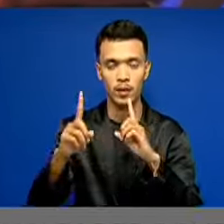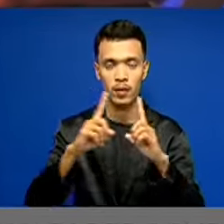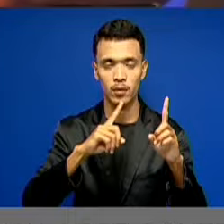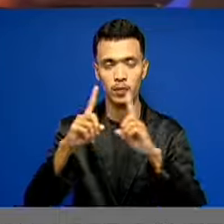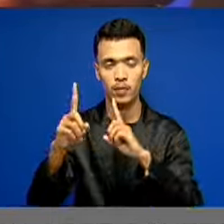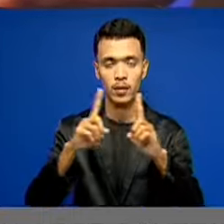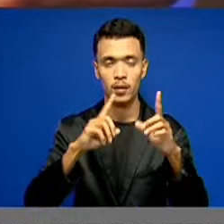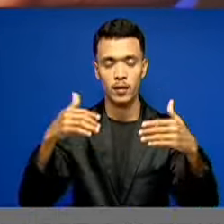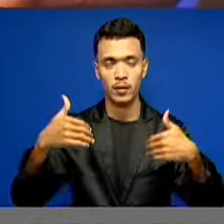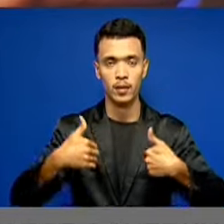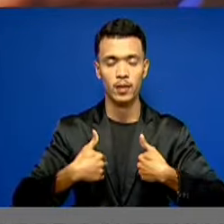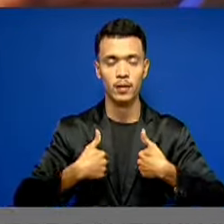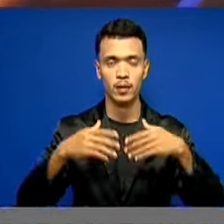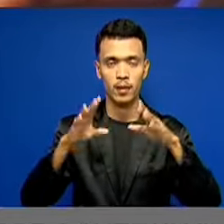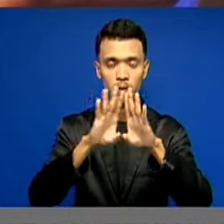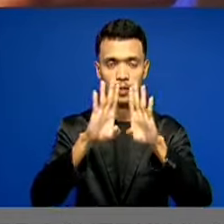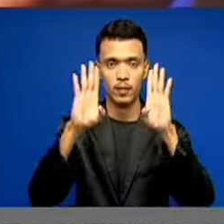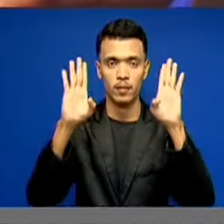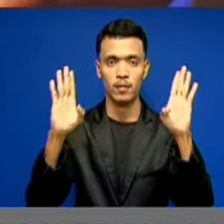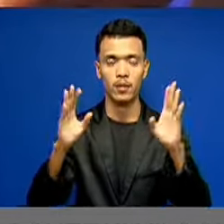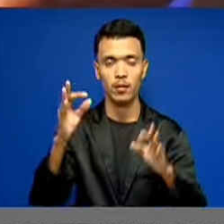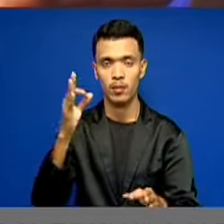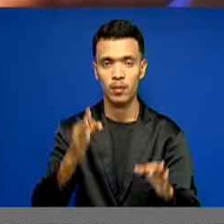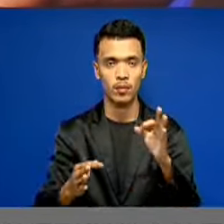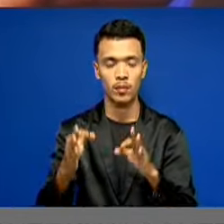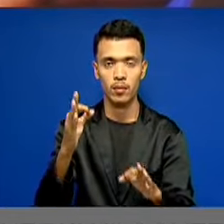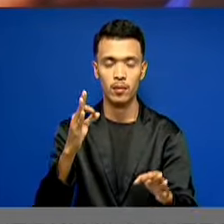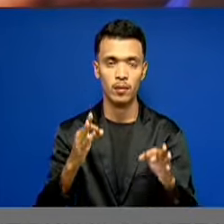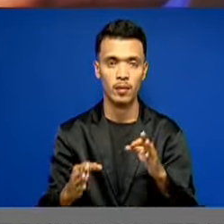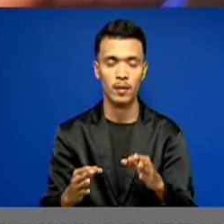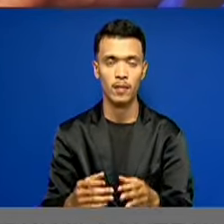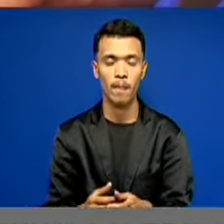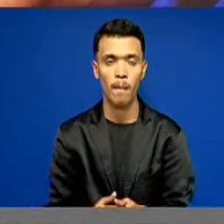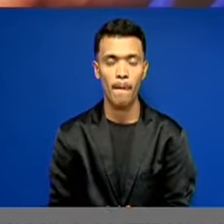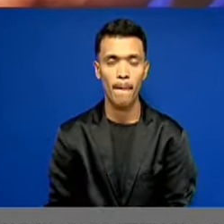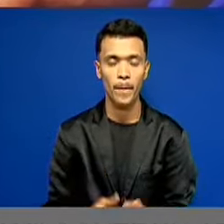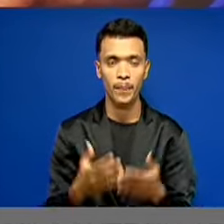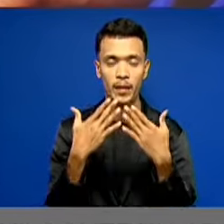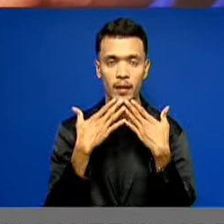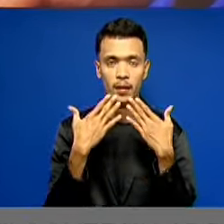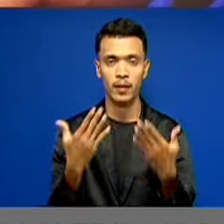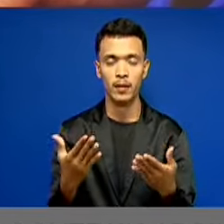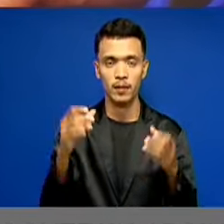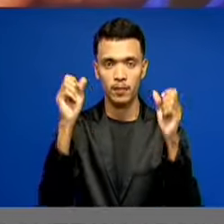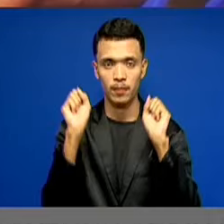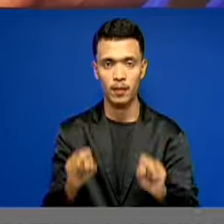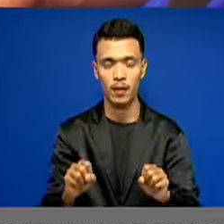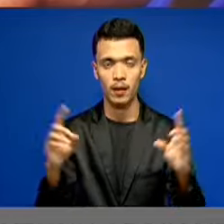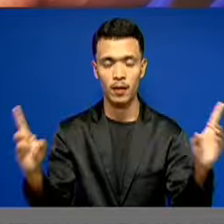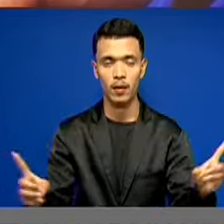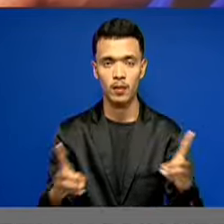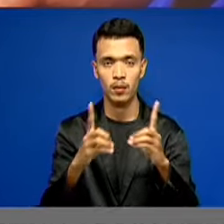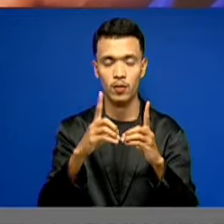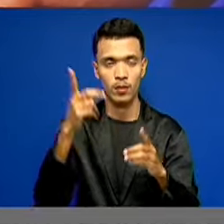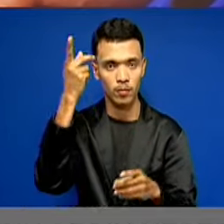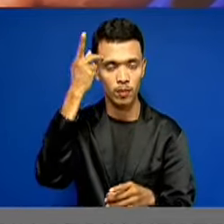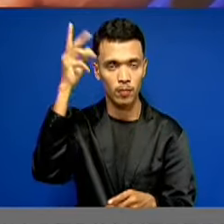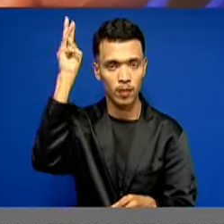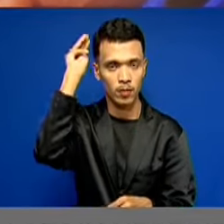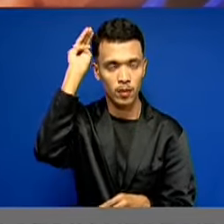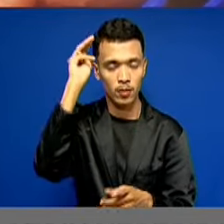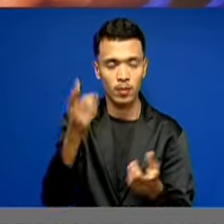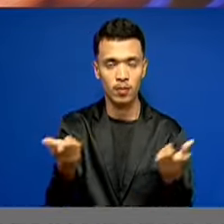o lançamento. Mas, no entanto, os pontos de vista da Universidade agradece pelo assunto do primeiro-ministro. Nia Laran Block vai